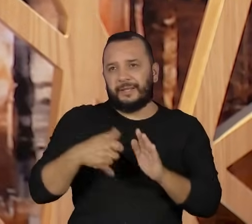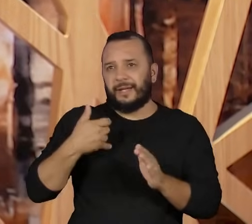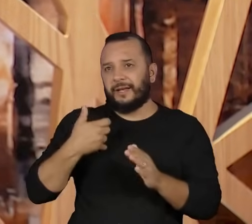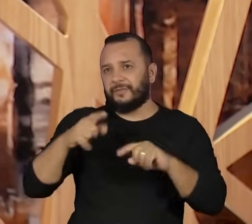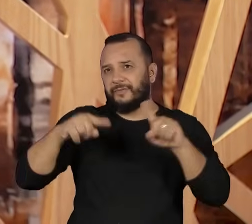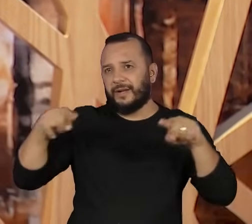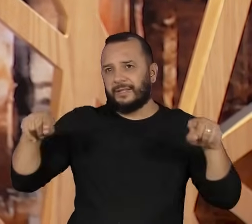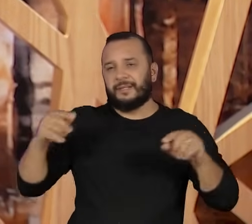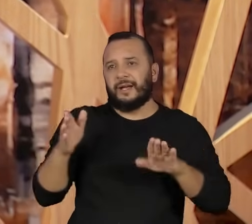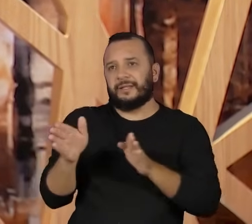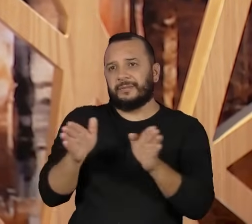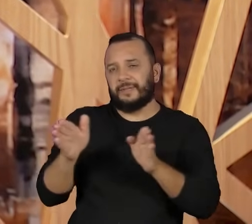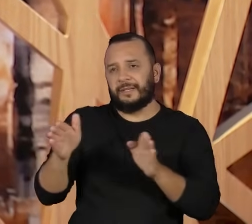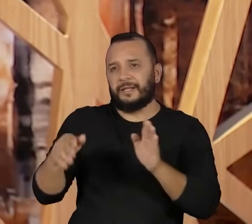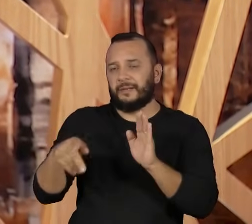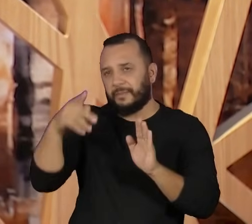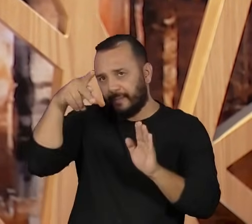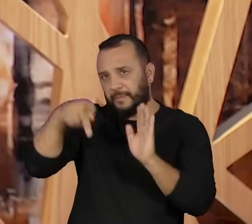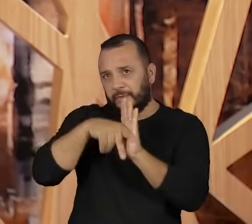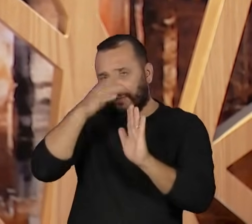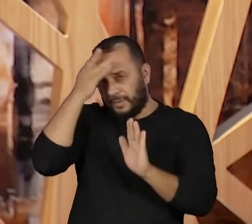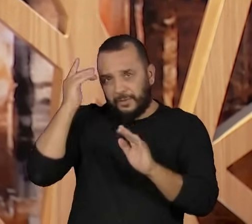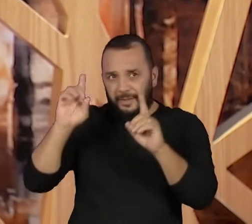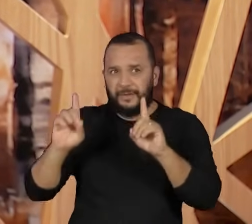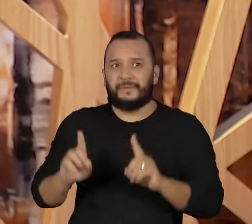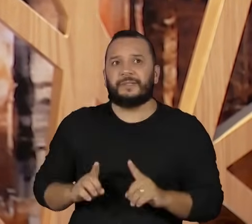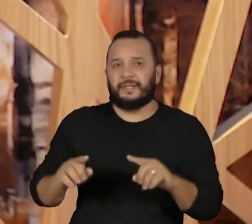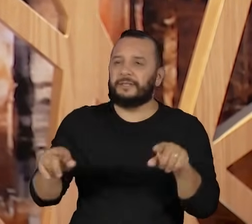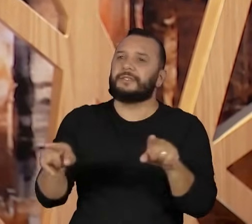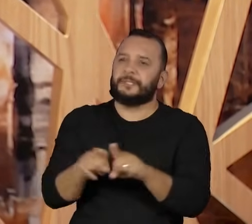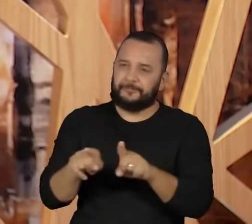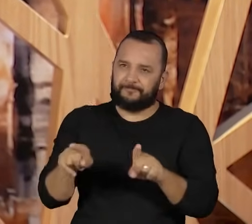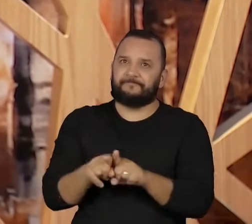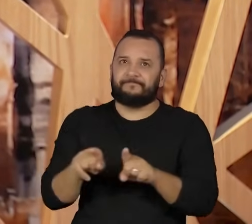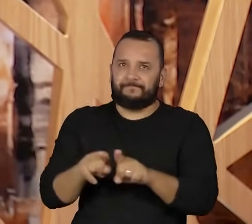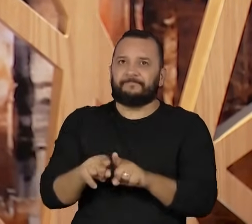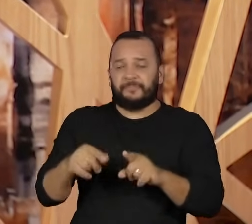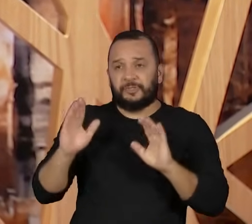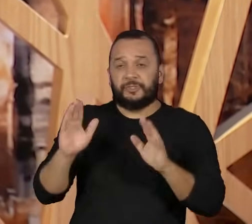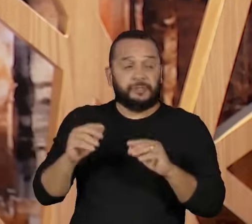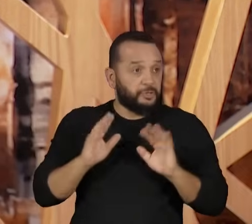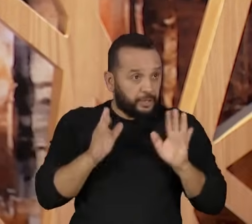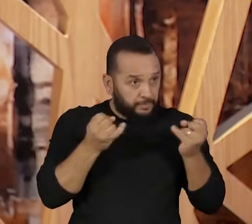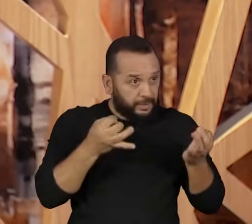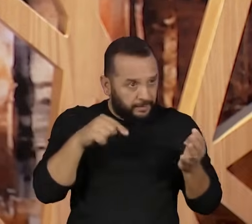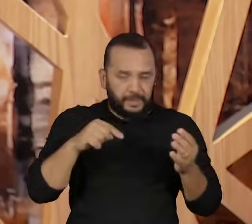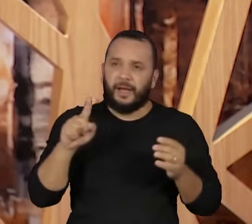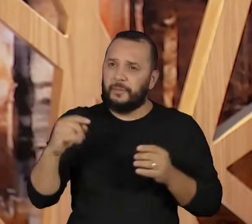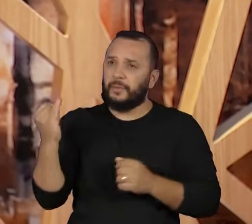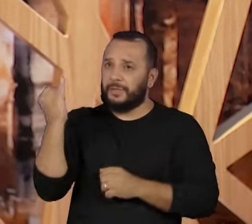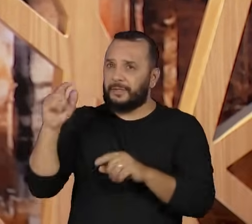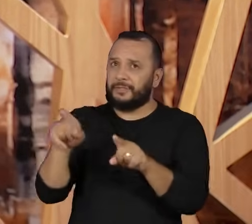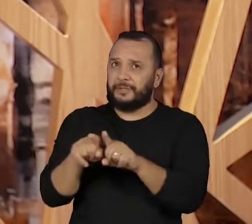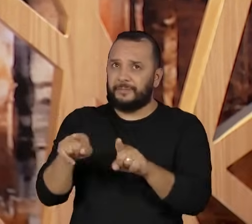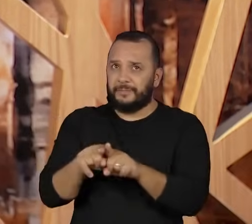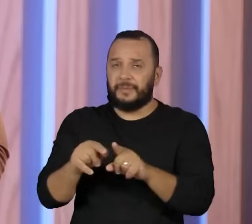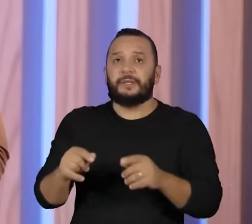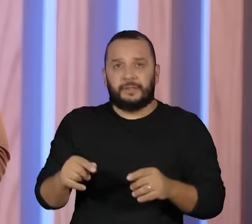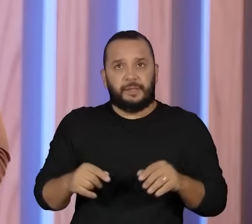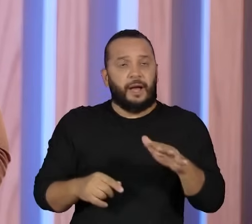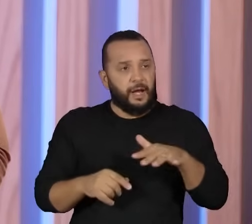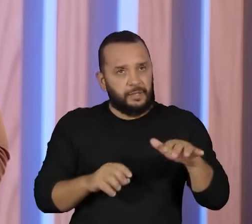deficiência, existe desenhar cidades. Já mostramos aqui no programa. Claro, isso é importante também. Da parte de